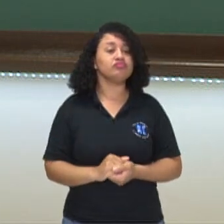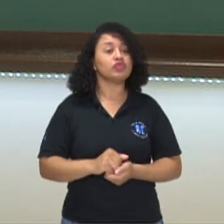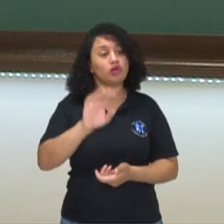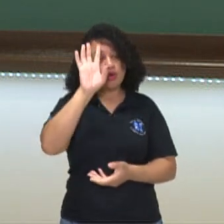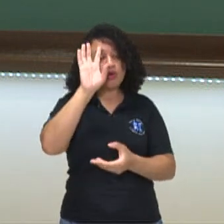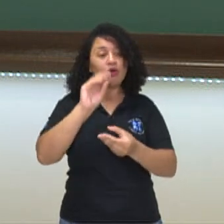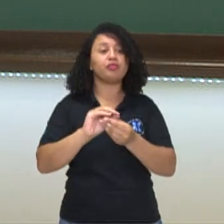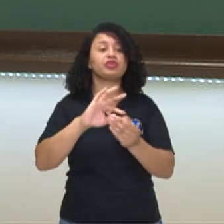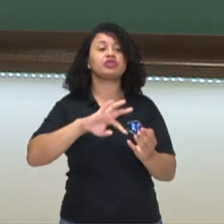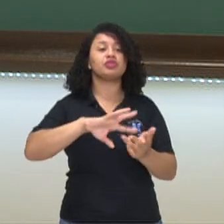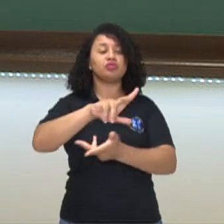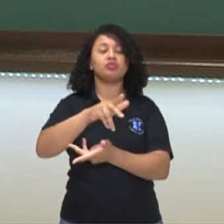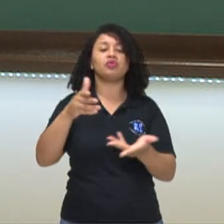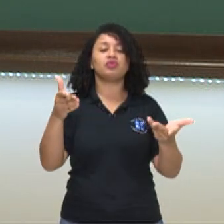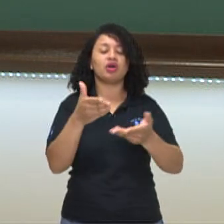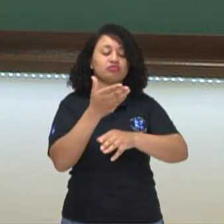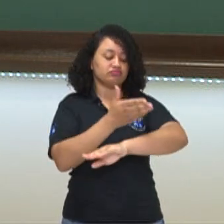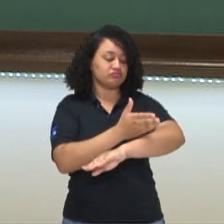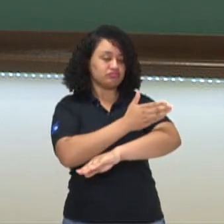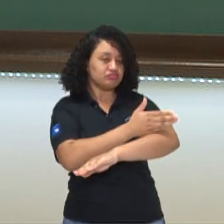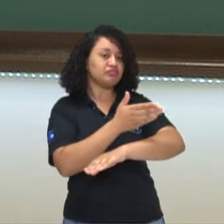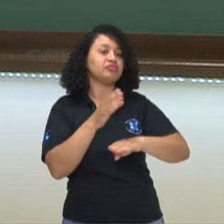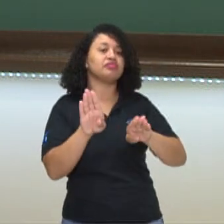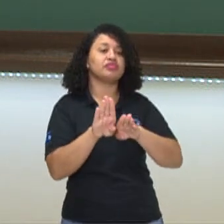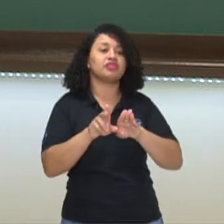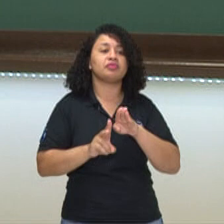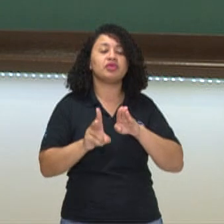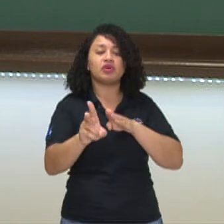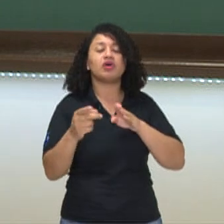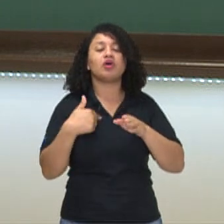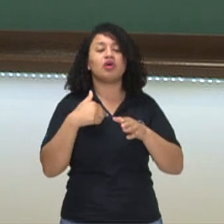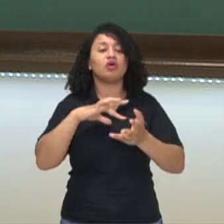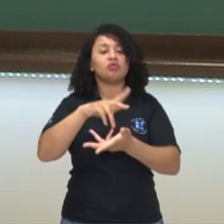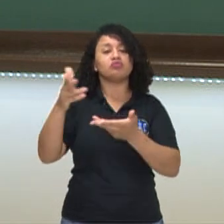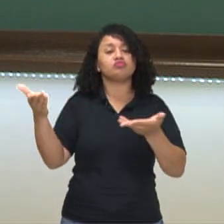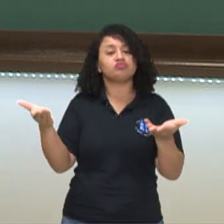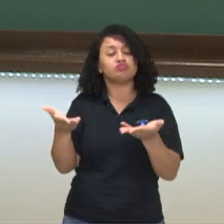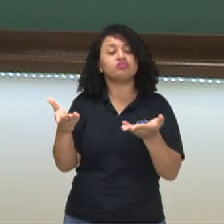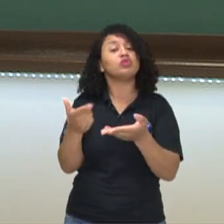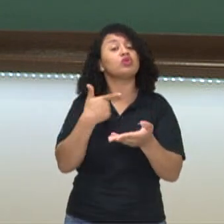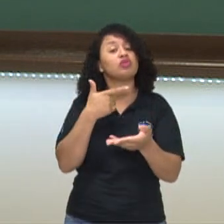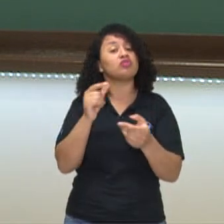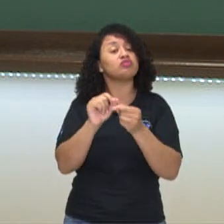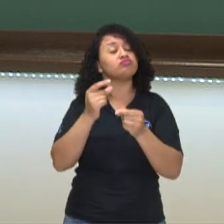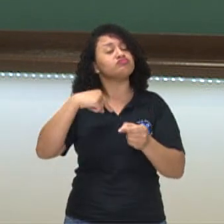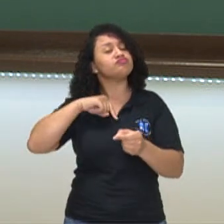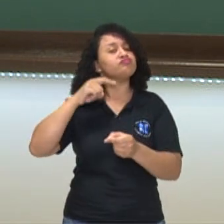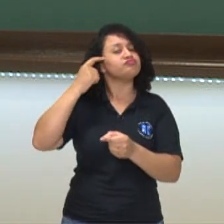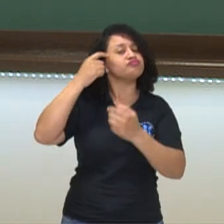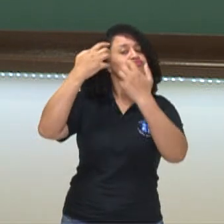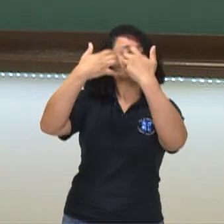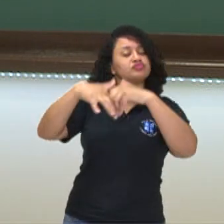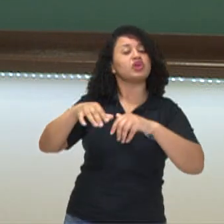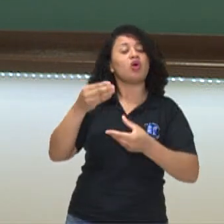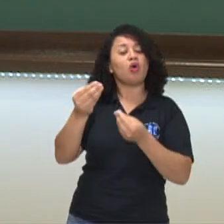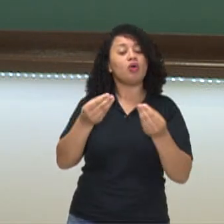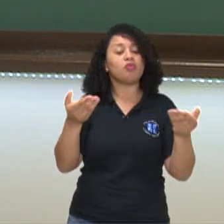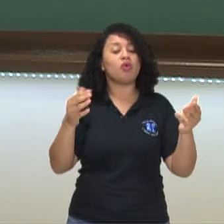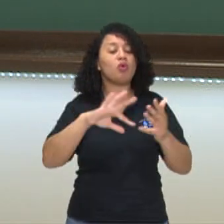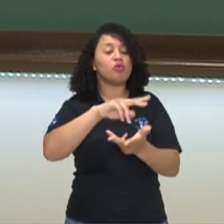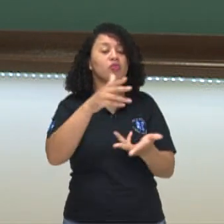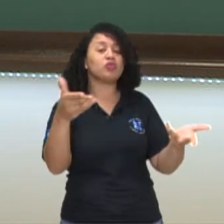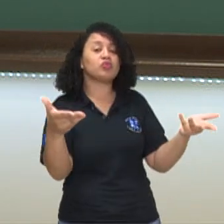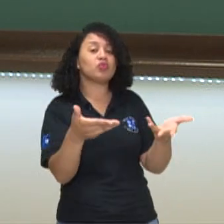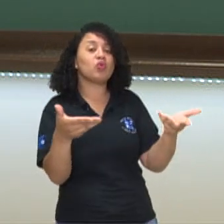medieval, as suas mudanças e permanências para o mundo moderno, nos permite pensar a formação do mundo atual. Então nós